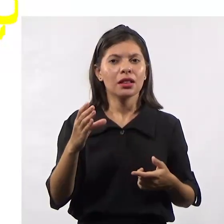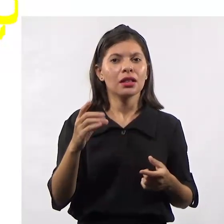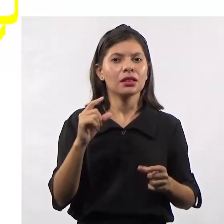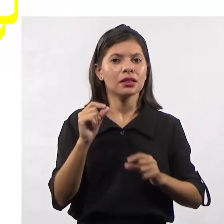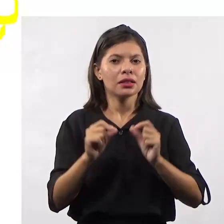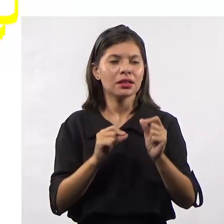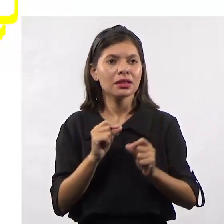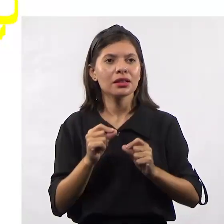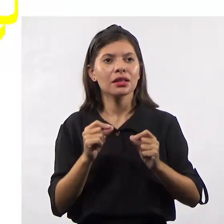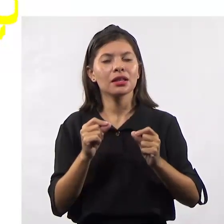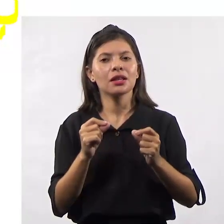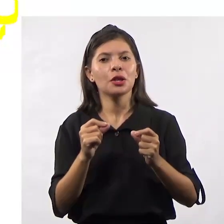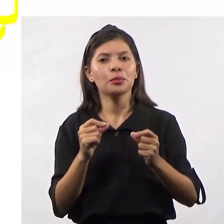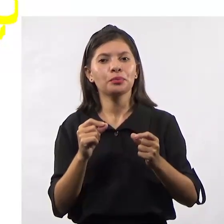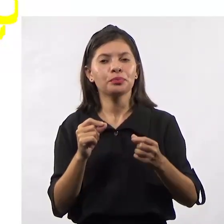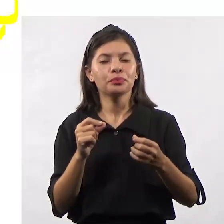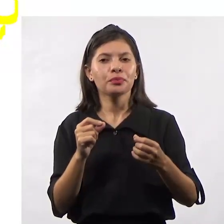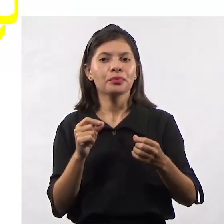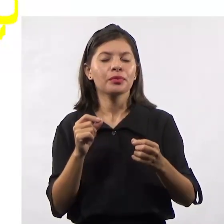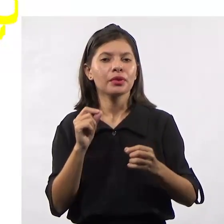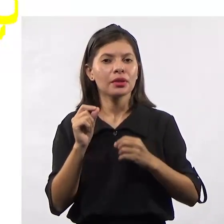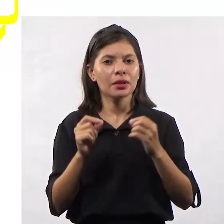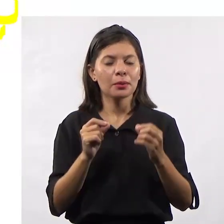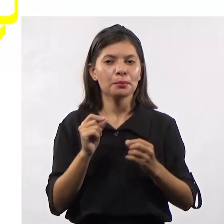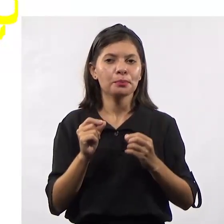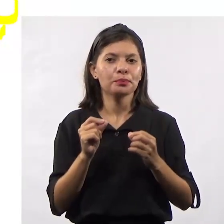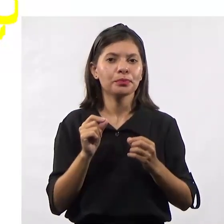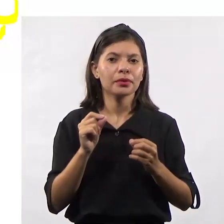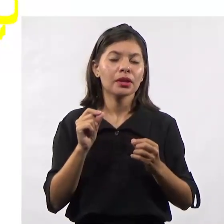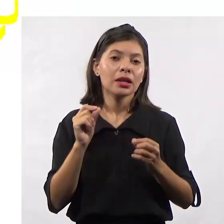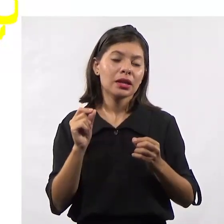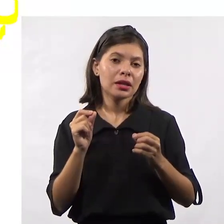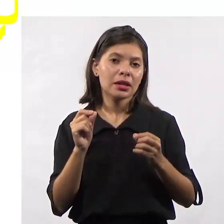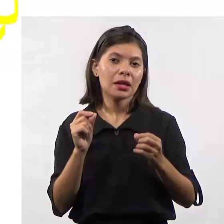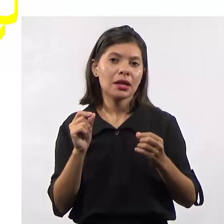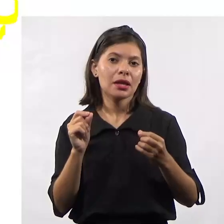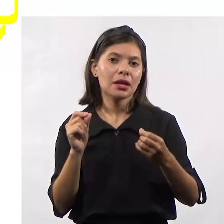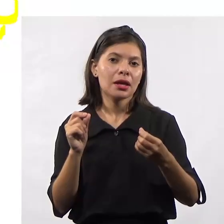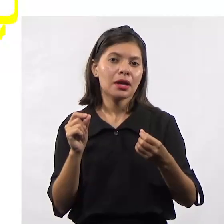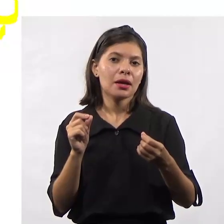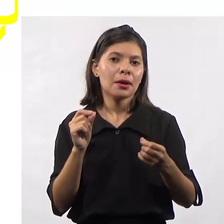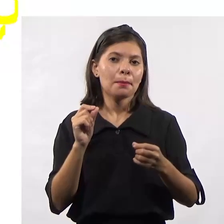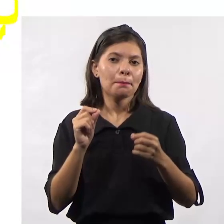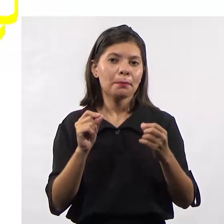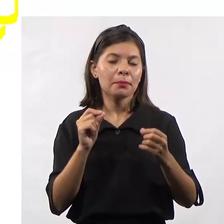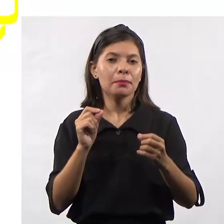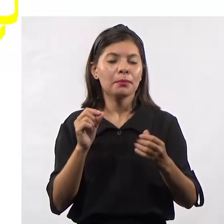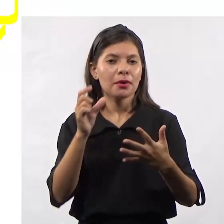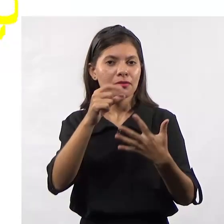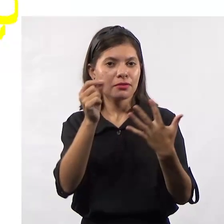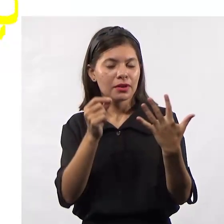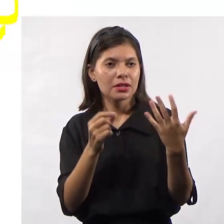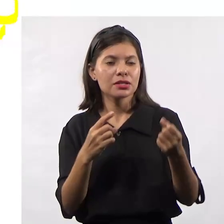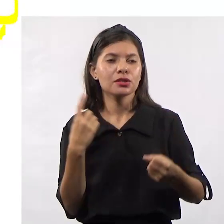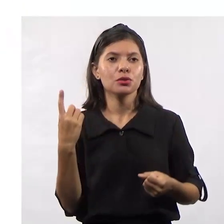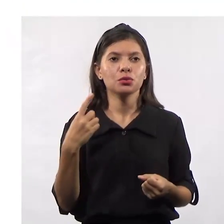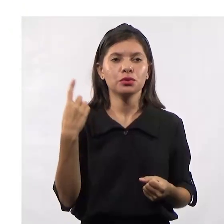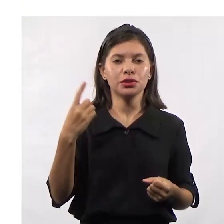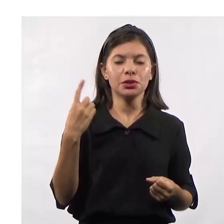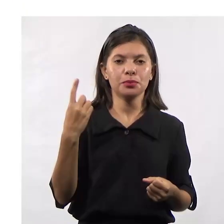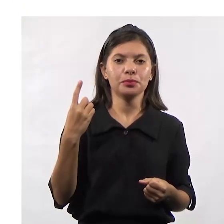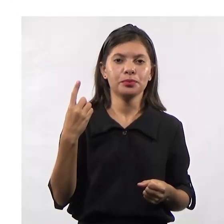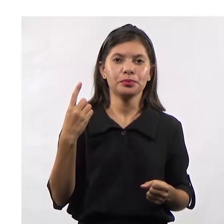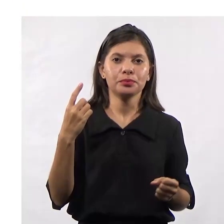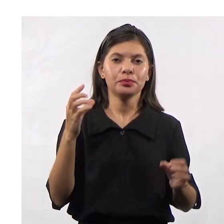lavratura da ata de habilitação ou inabilitação, tá bom? E a apreciação desse recurso vai ser em uma